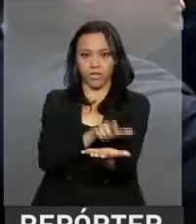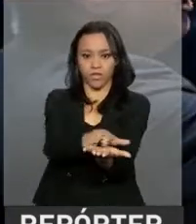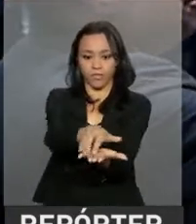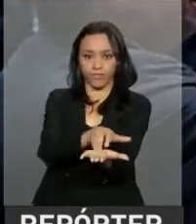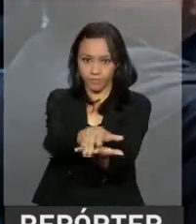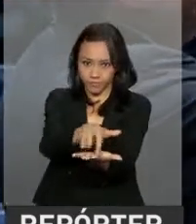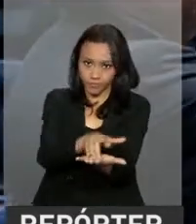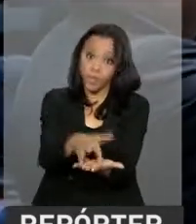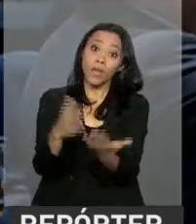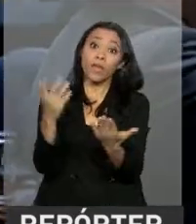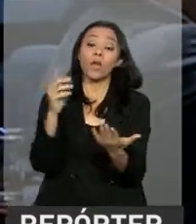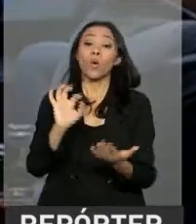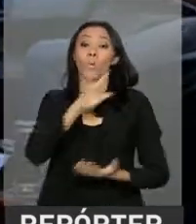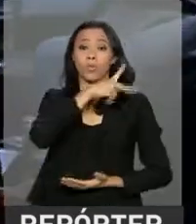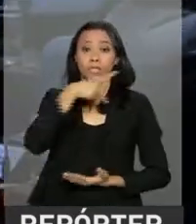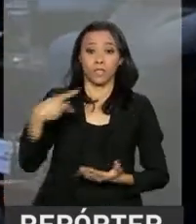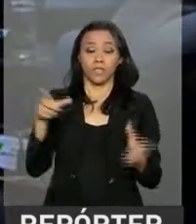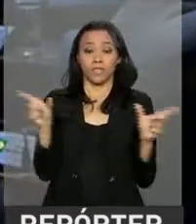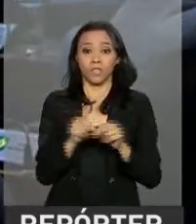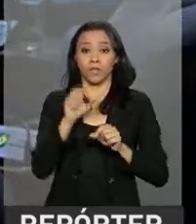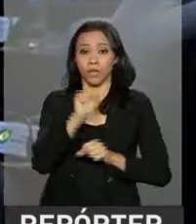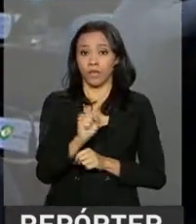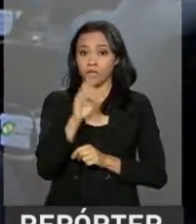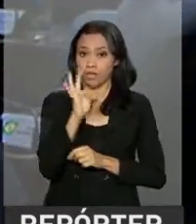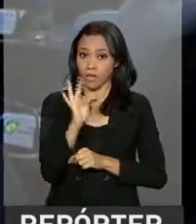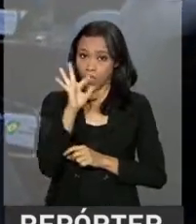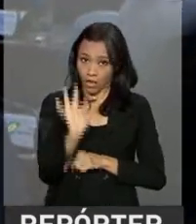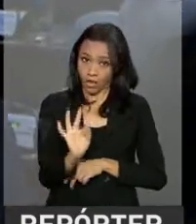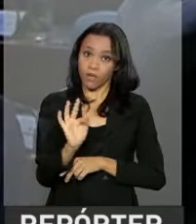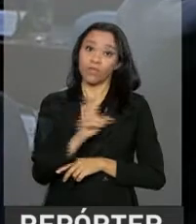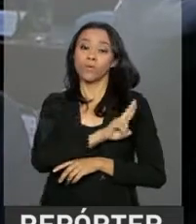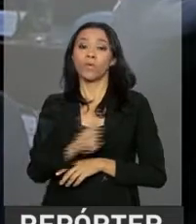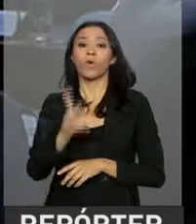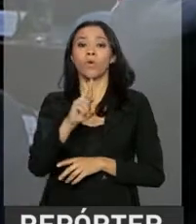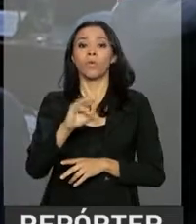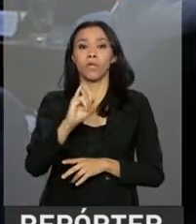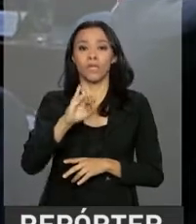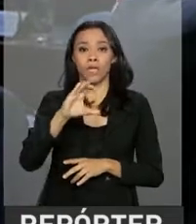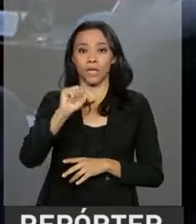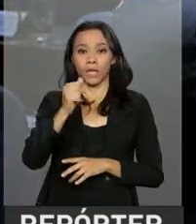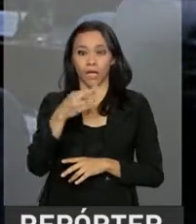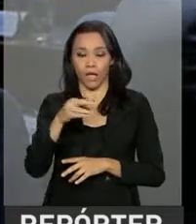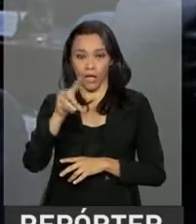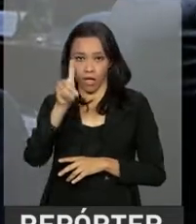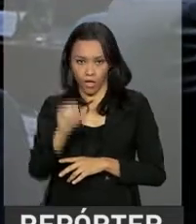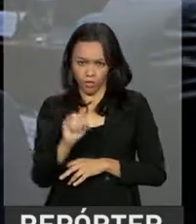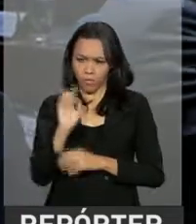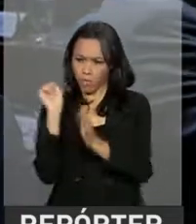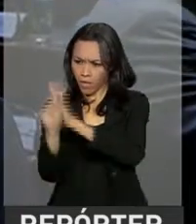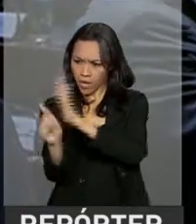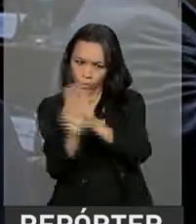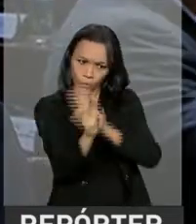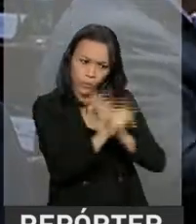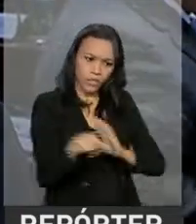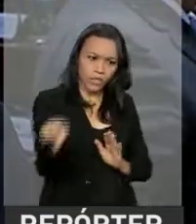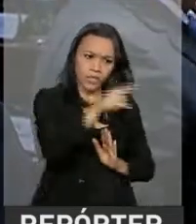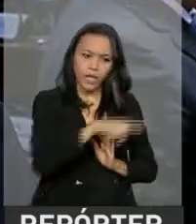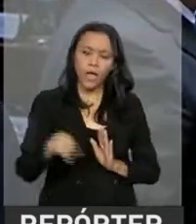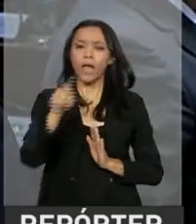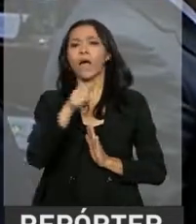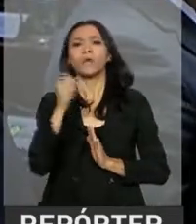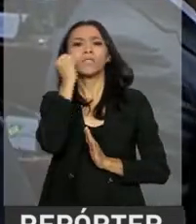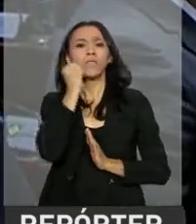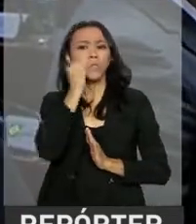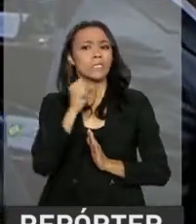abrir a votação o presidente do Supremo Tribunal Federal Ministro Ricardo Lewandowski vai perguntar aos senadores se